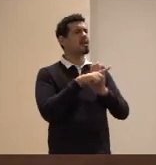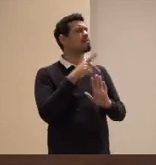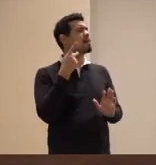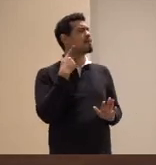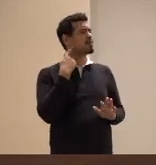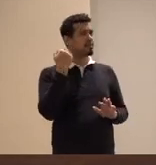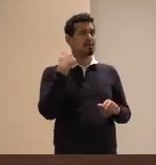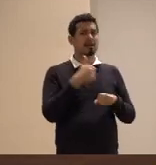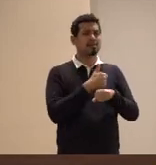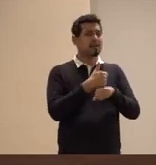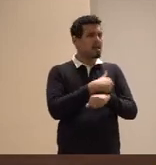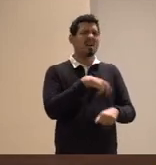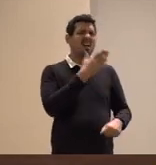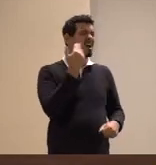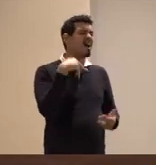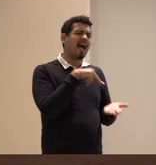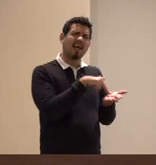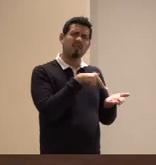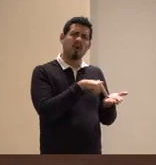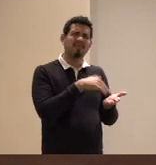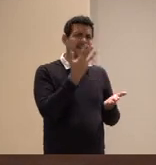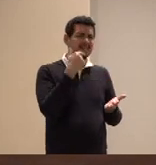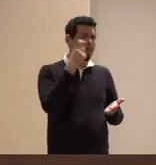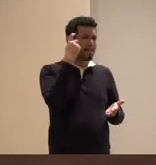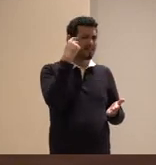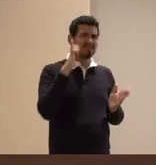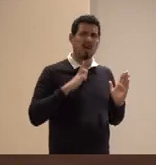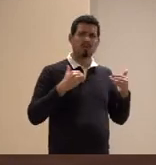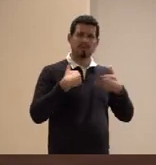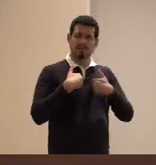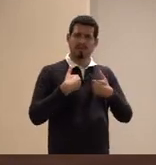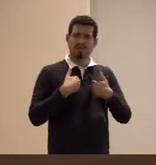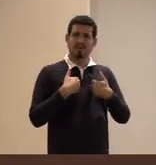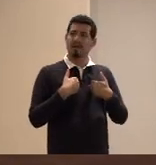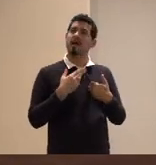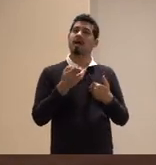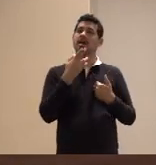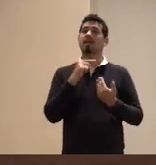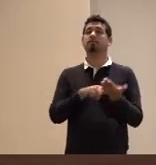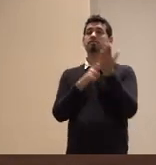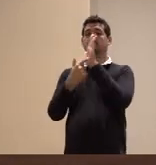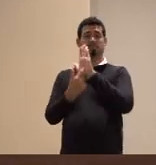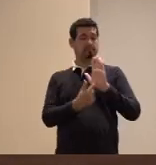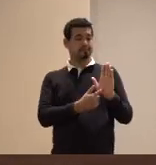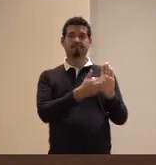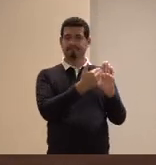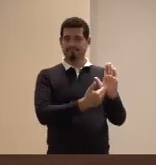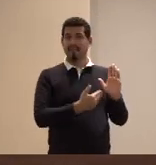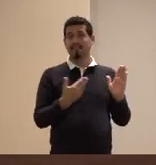ó, a nota daquela menina que foi considerada com autismo. E aí ela me colocou, pois é.